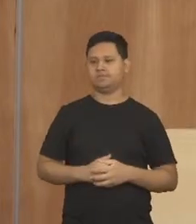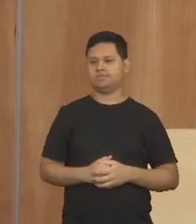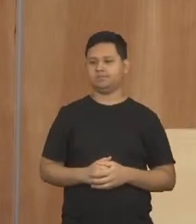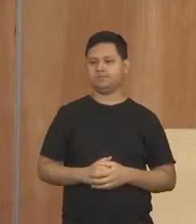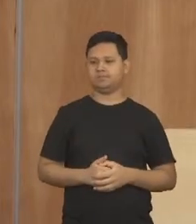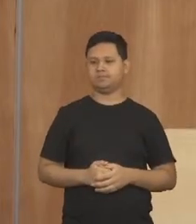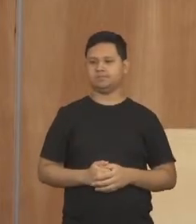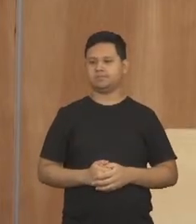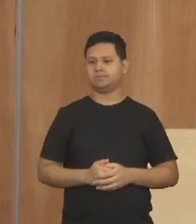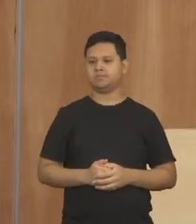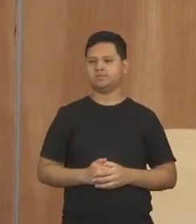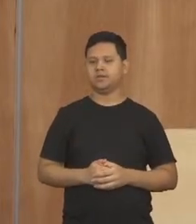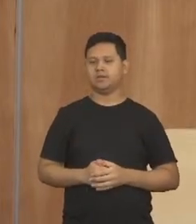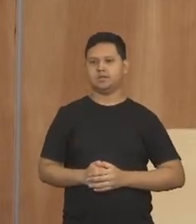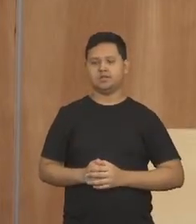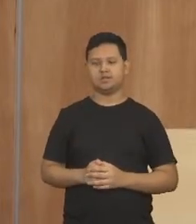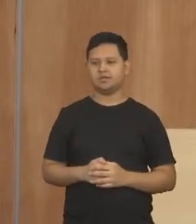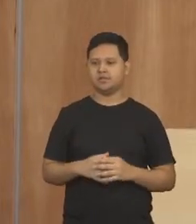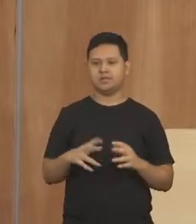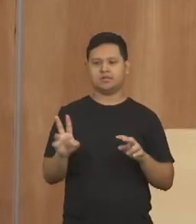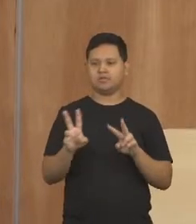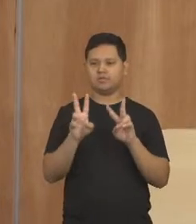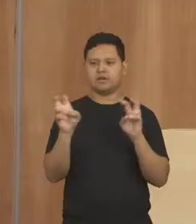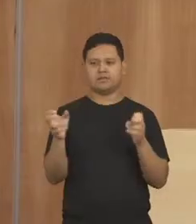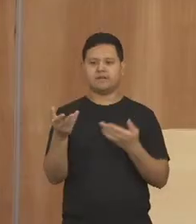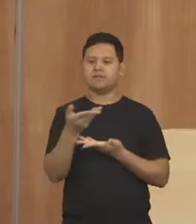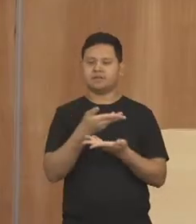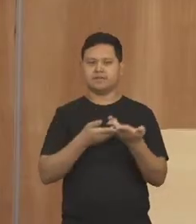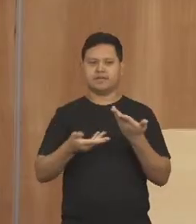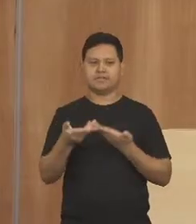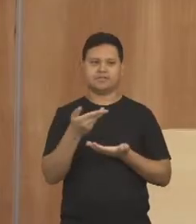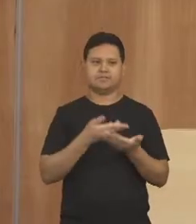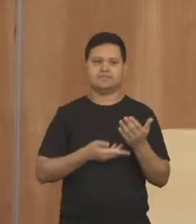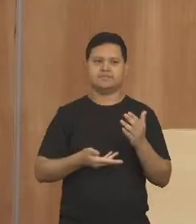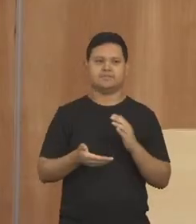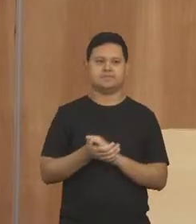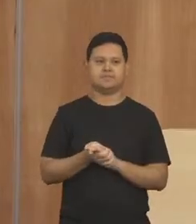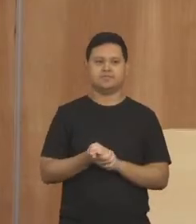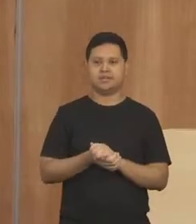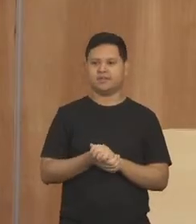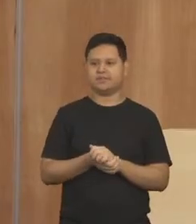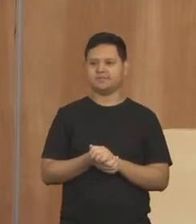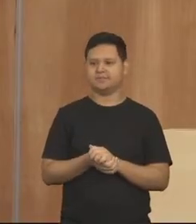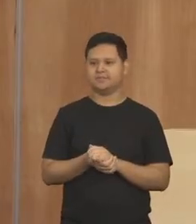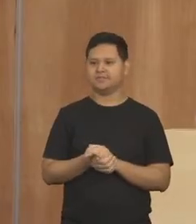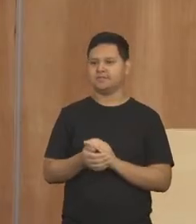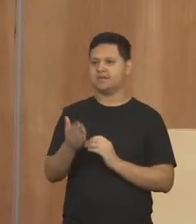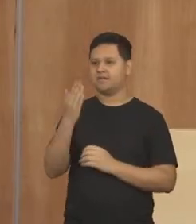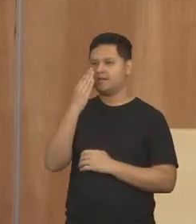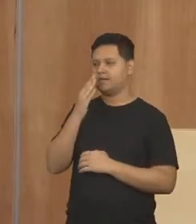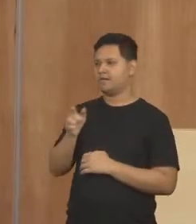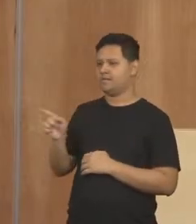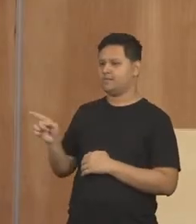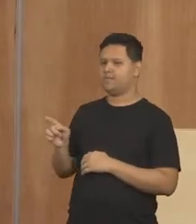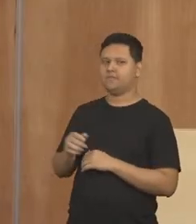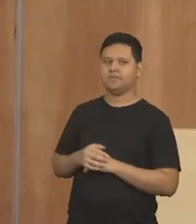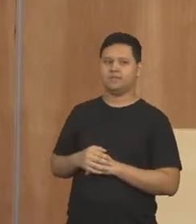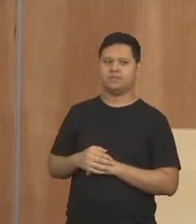Imagino que não seja a senhora que tomou a iniciativa de fazer esse arquivamento, até porque a senhora não está nas comissões,